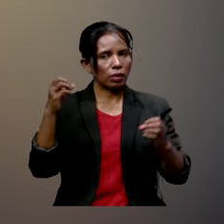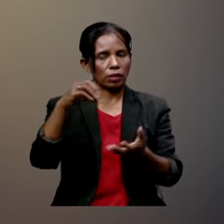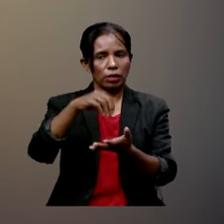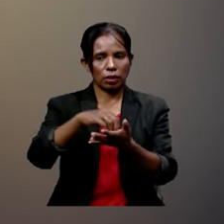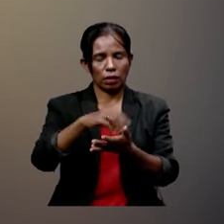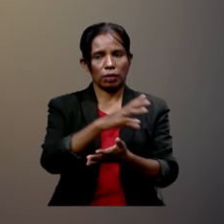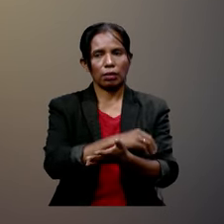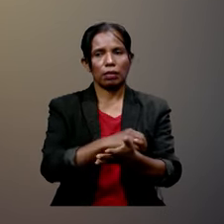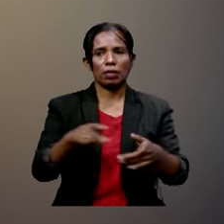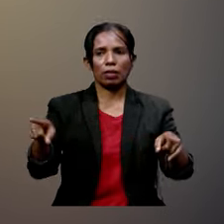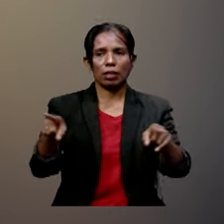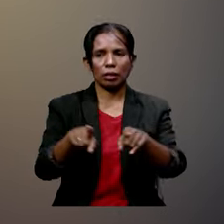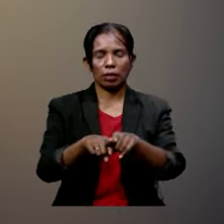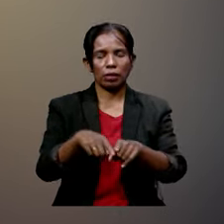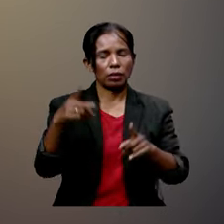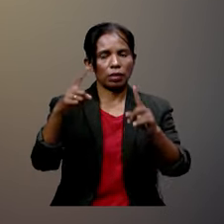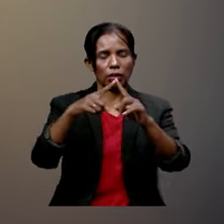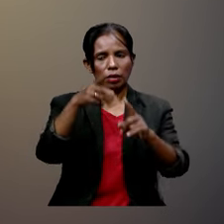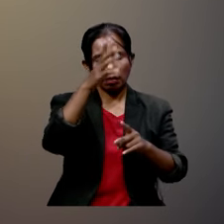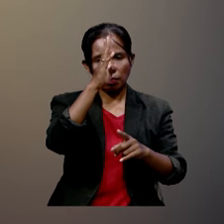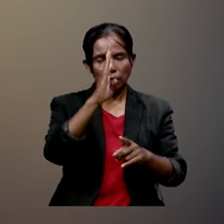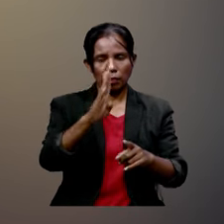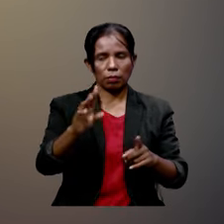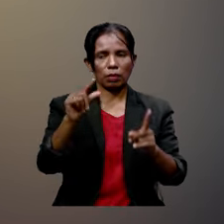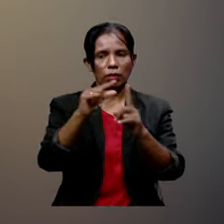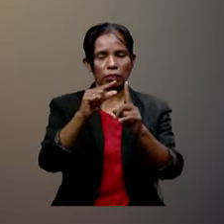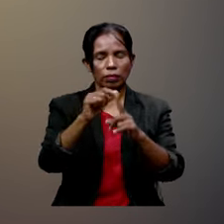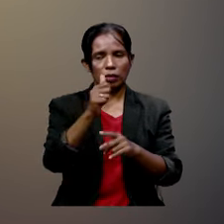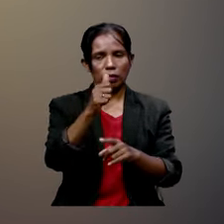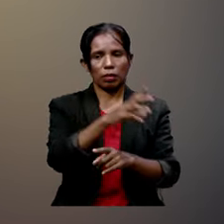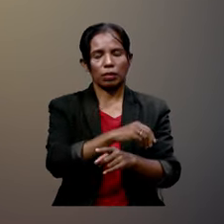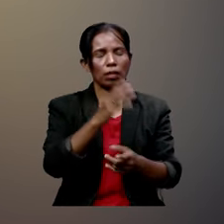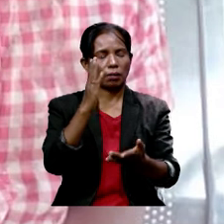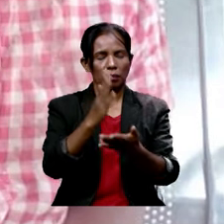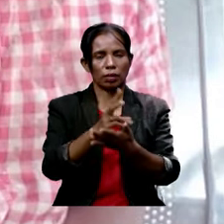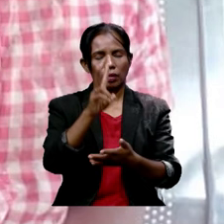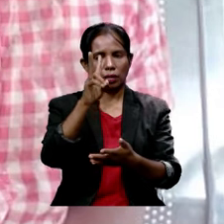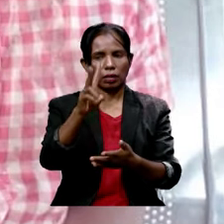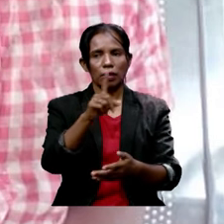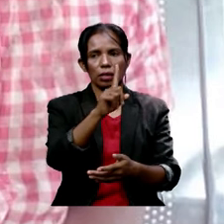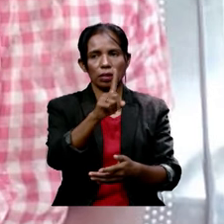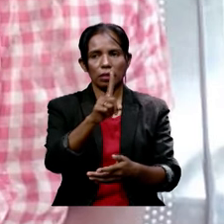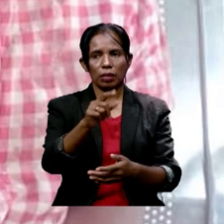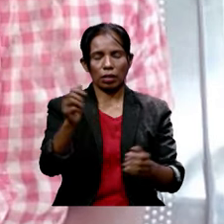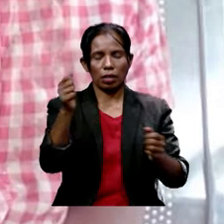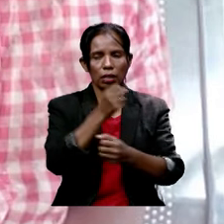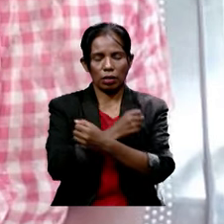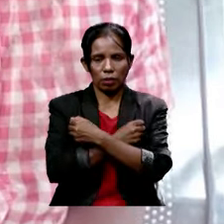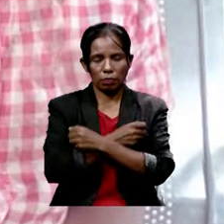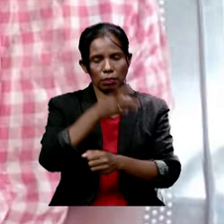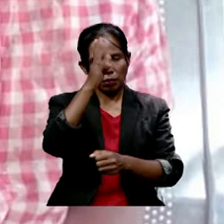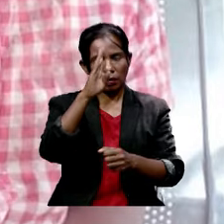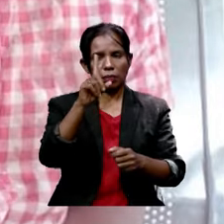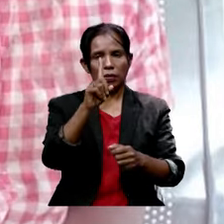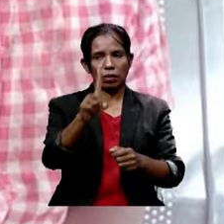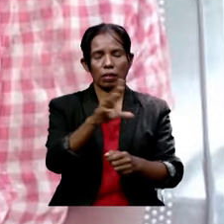pratika. Hanesang iha maromak nia konfuansa nulu nebe habadak baru adeit katak ida. Hadomi maromak mesak ida